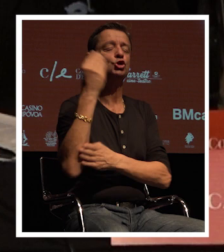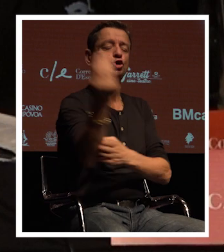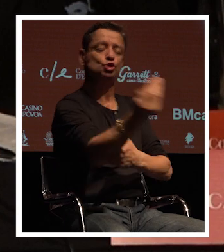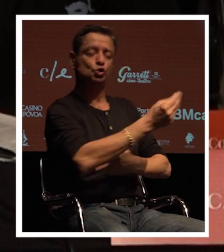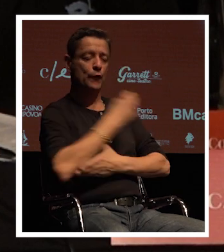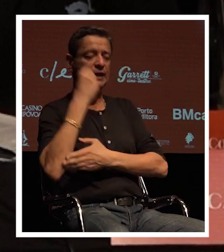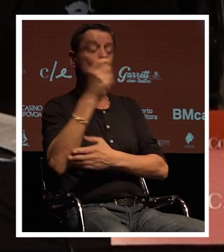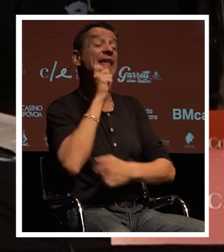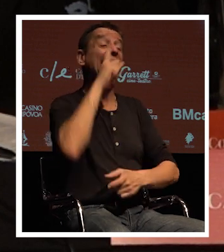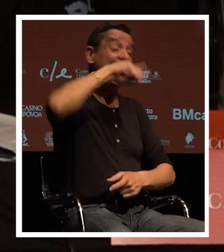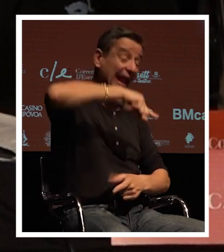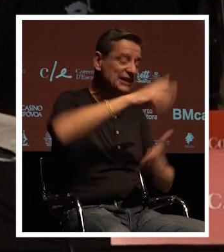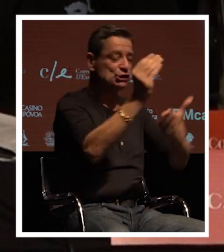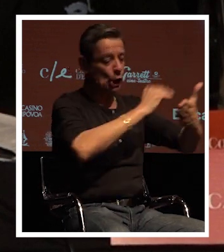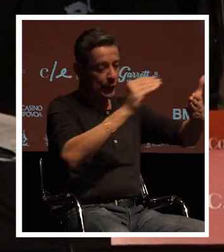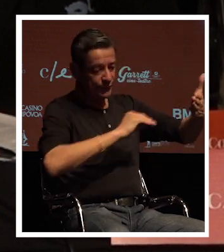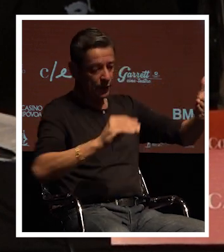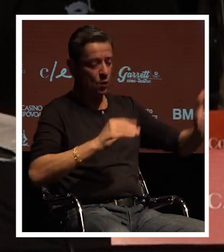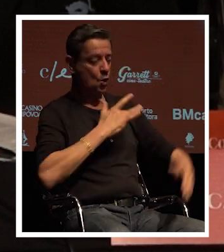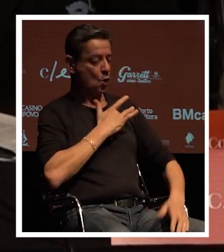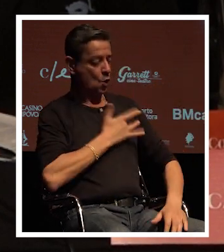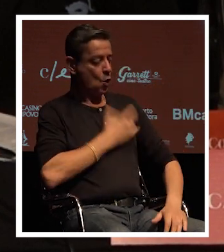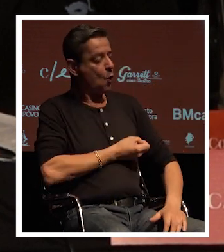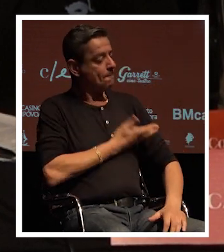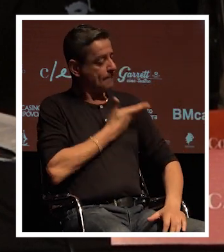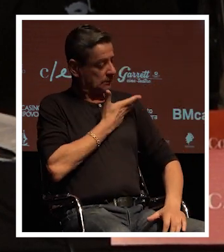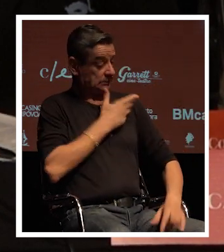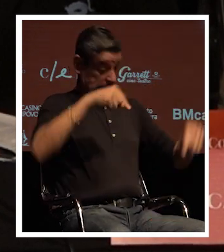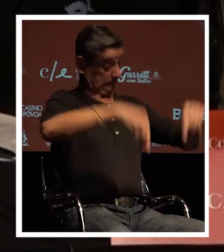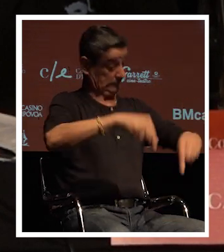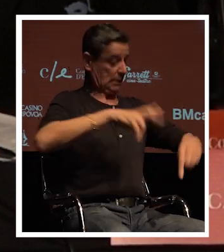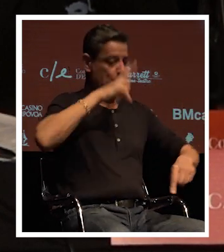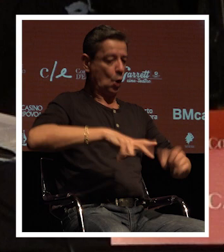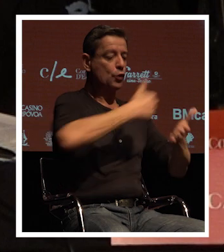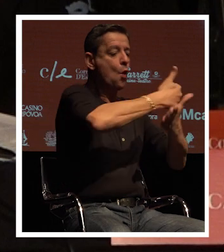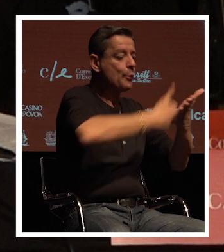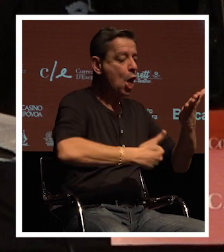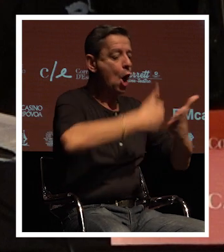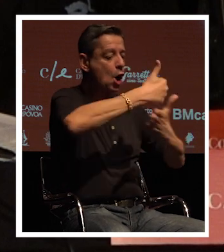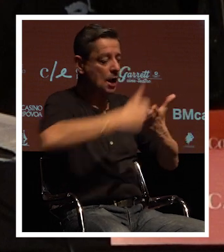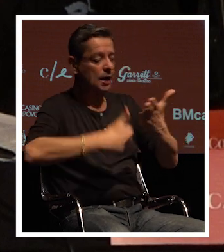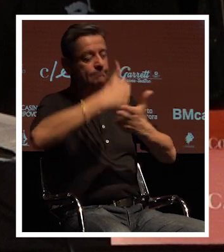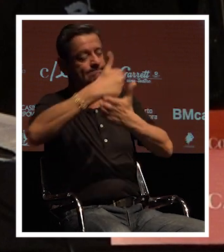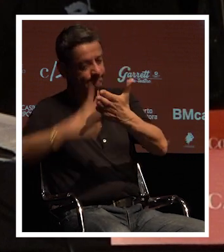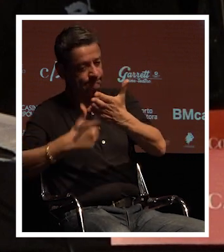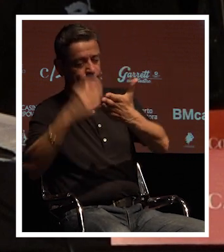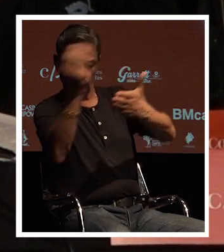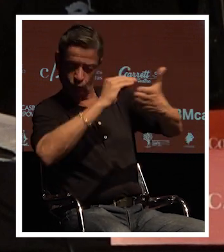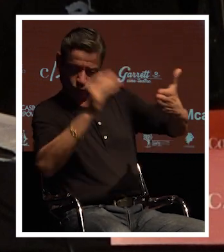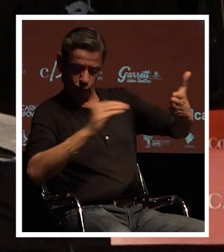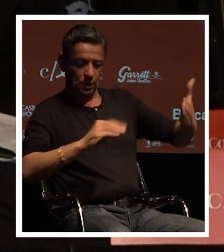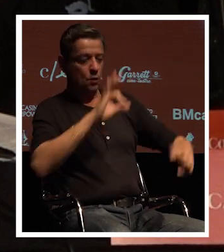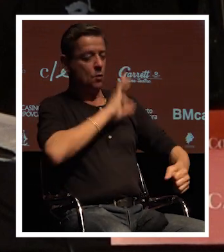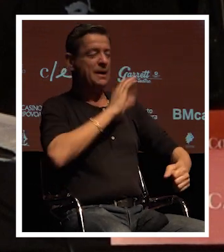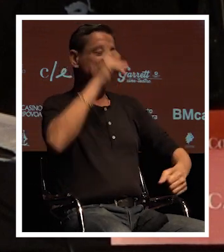de quem o escrevia e quando o romance Saiu em Portugal escrevi no meu blog um poste intitulado uma